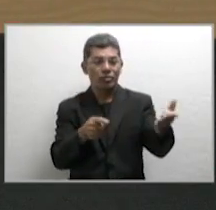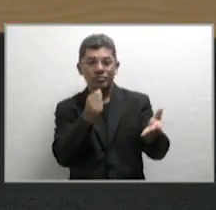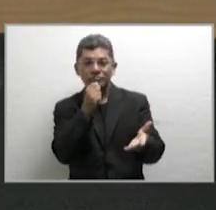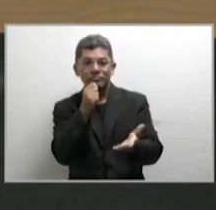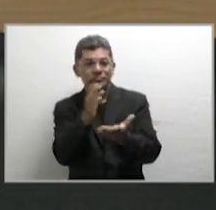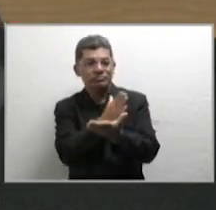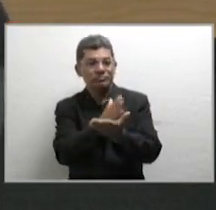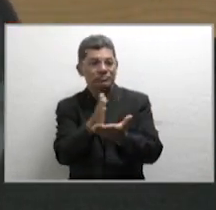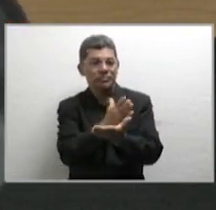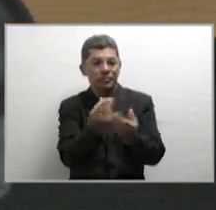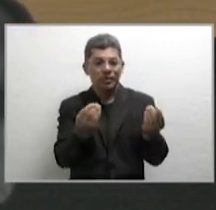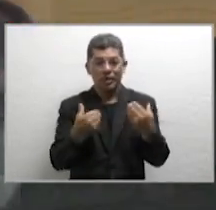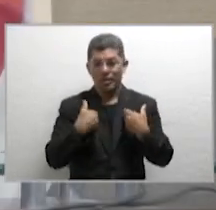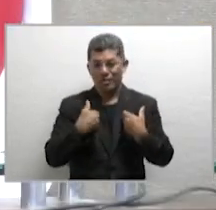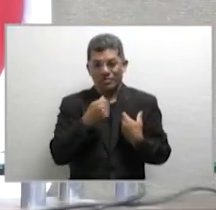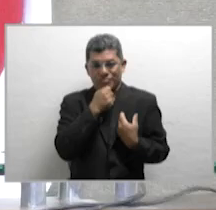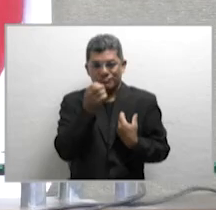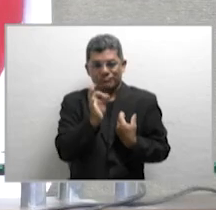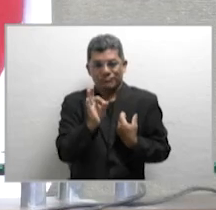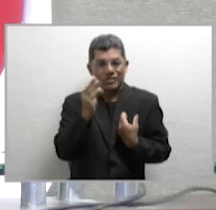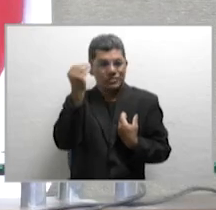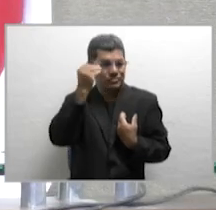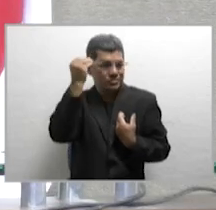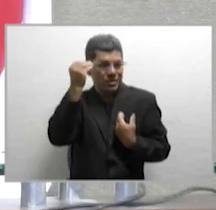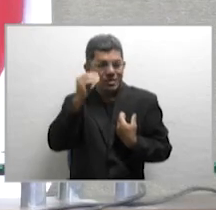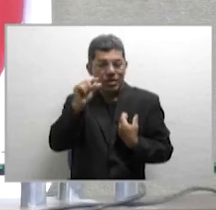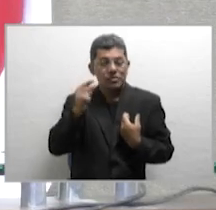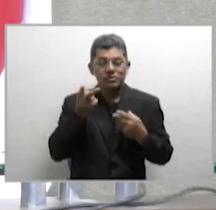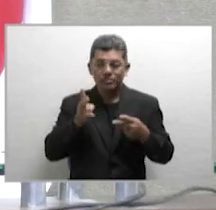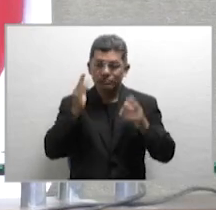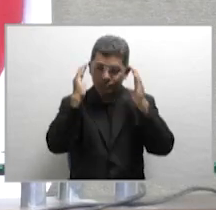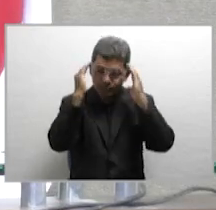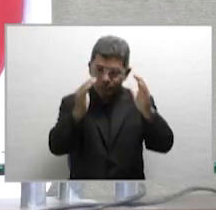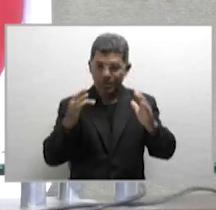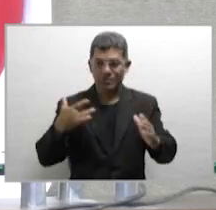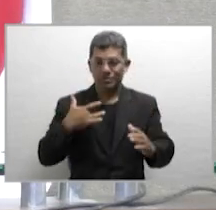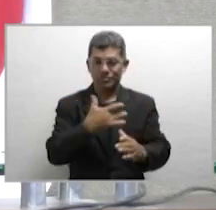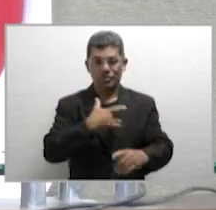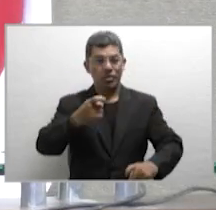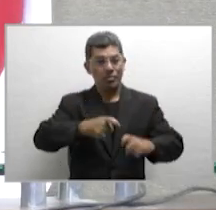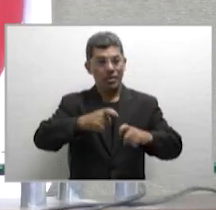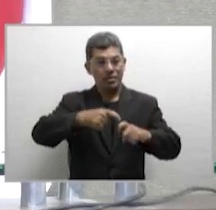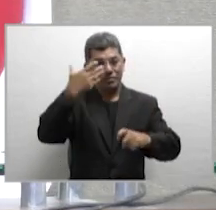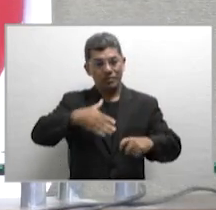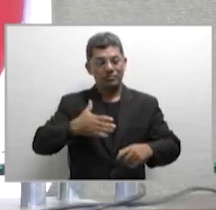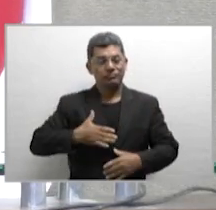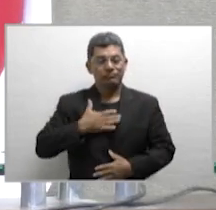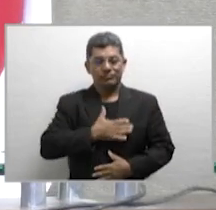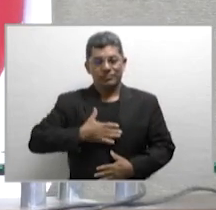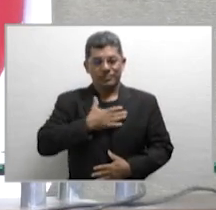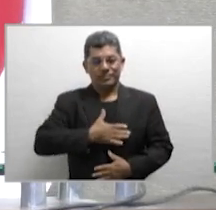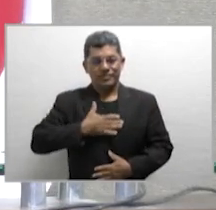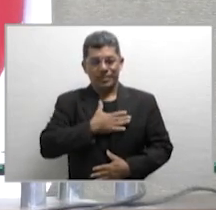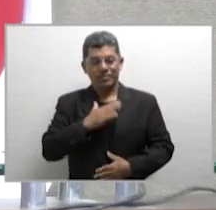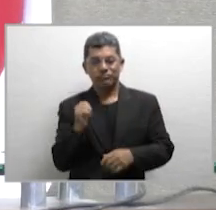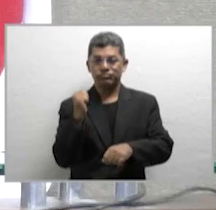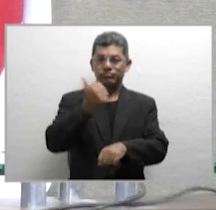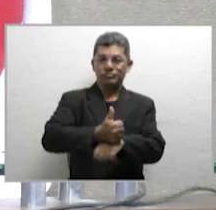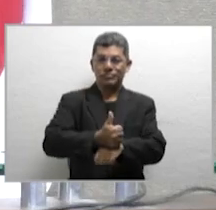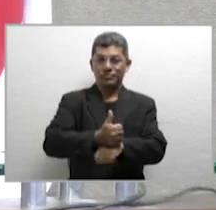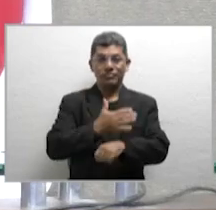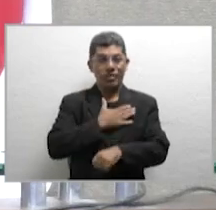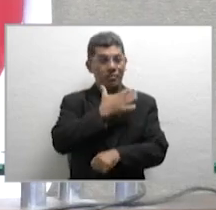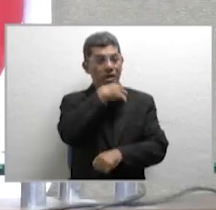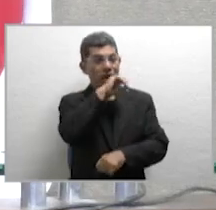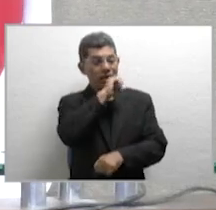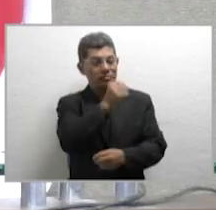tanta experiência, como é o meu caso. Eu que sempre me dediquei à saúde como médico, para mim é um privilégio poder estar sucedendo o trabalho político do